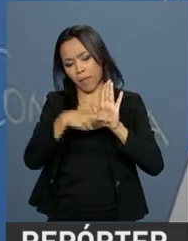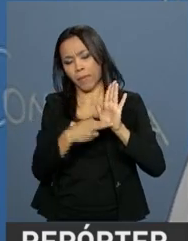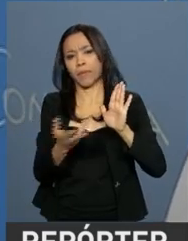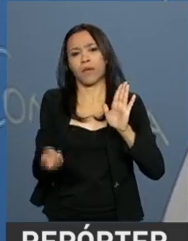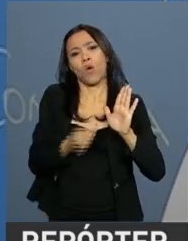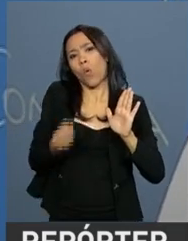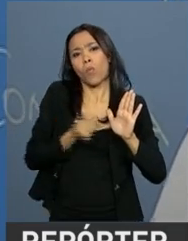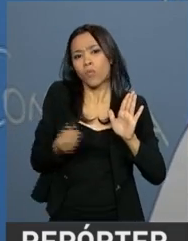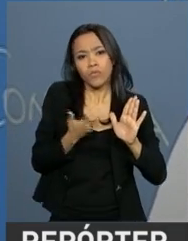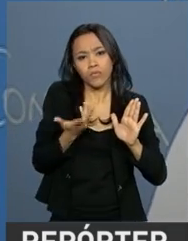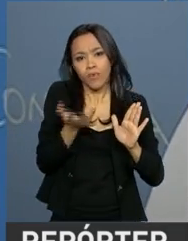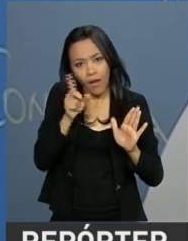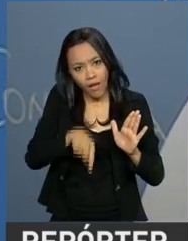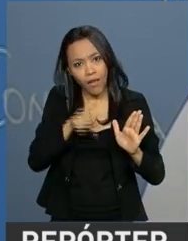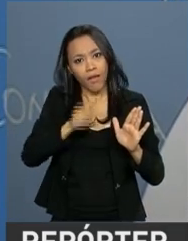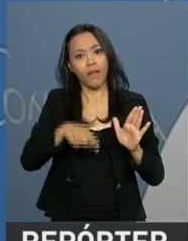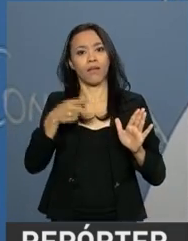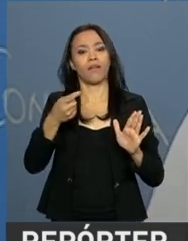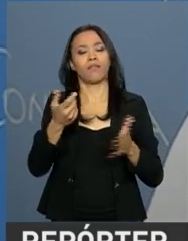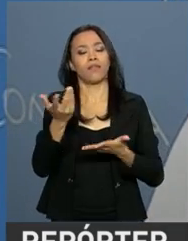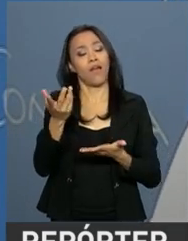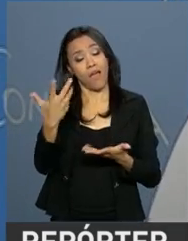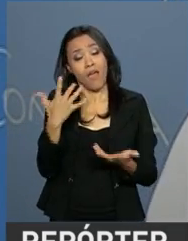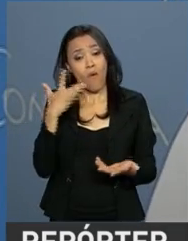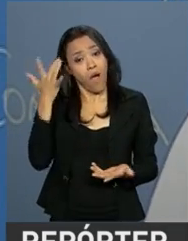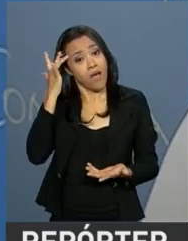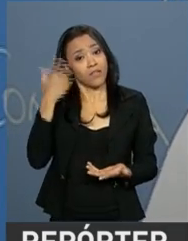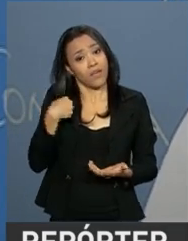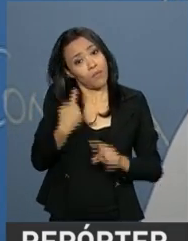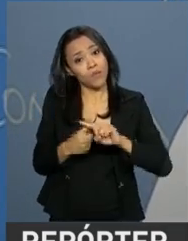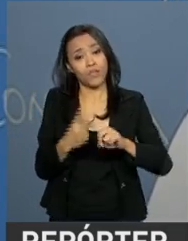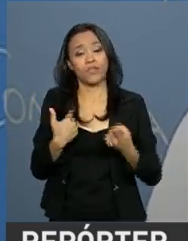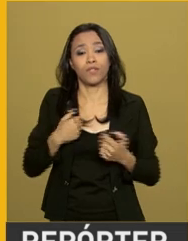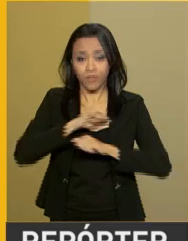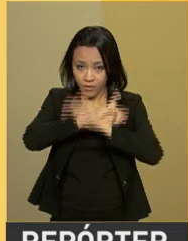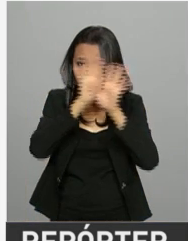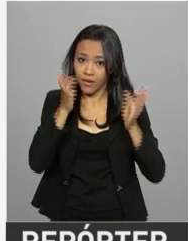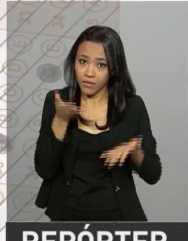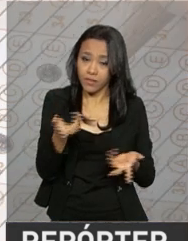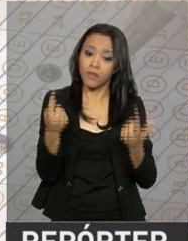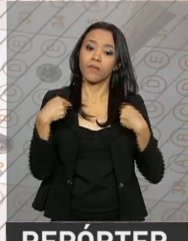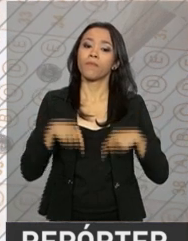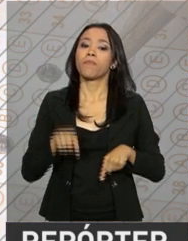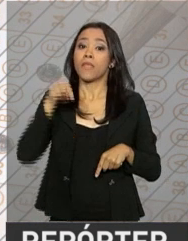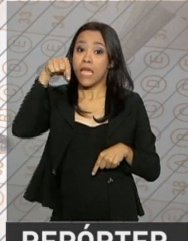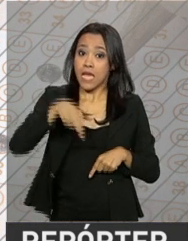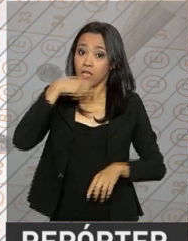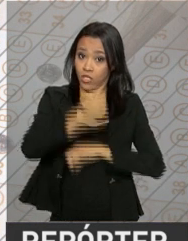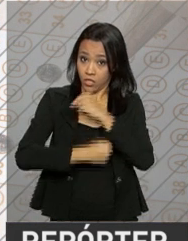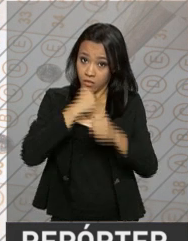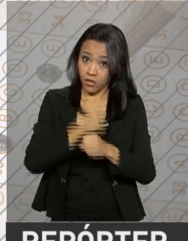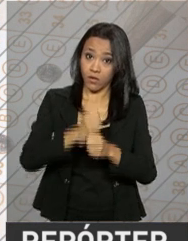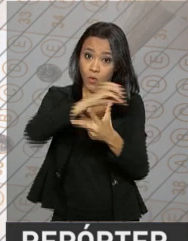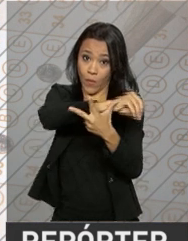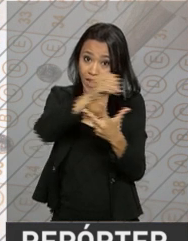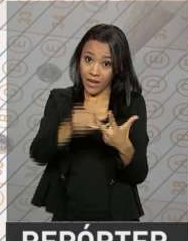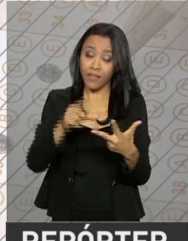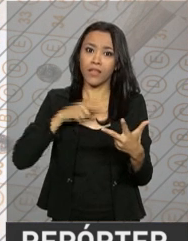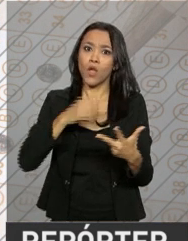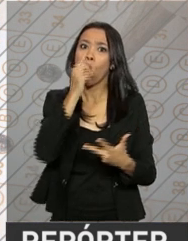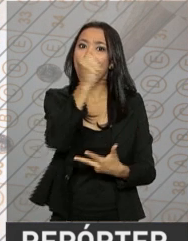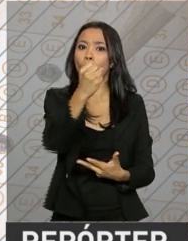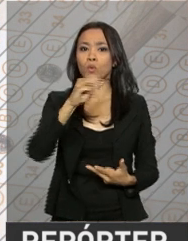processo de avaliação da própria prova eu acho que é é muito positivo e esclarecedor assim este ano o exame conta com mais de 8